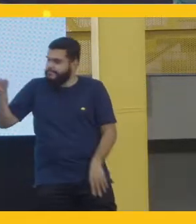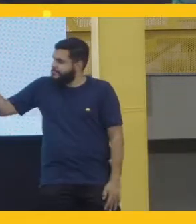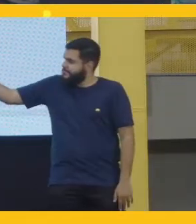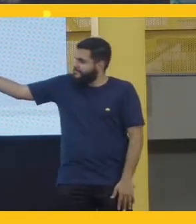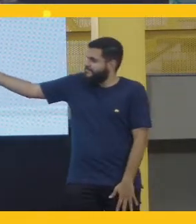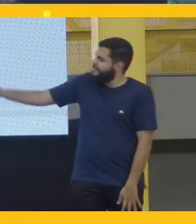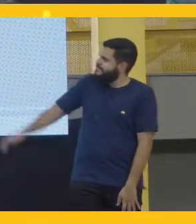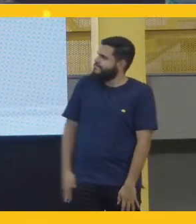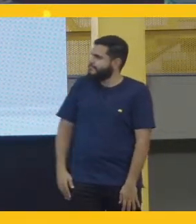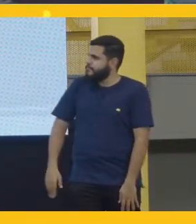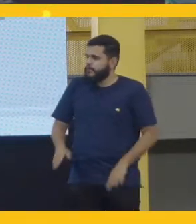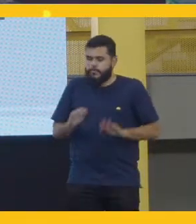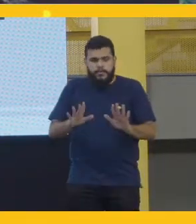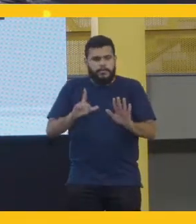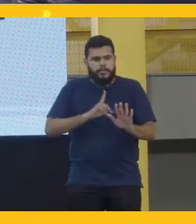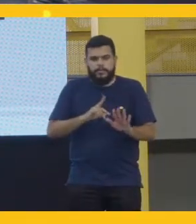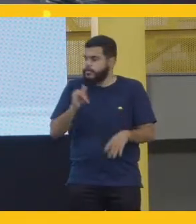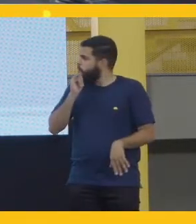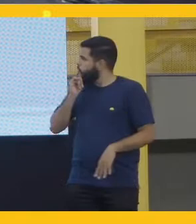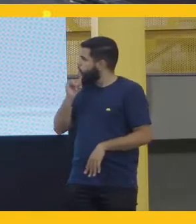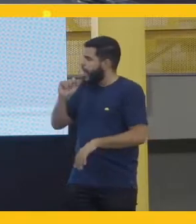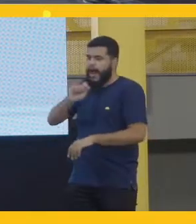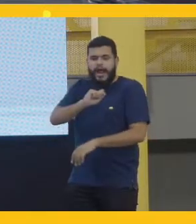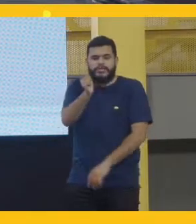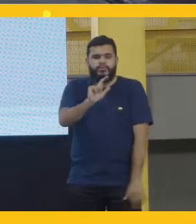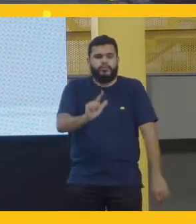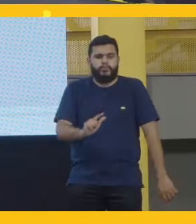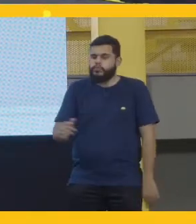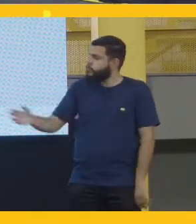tivesse um objeto azul?